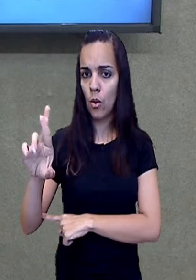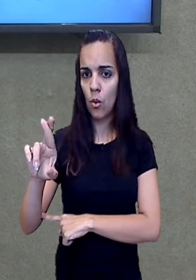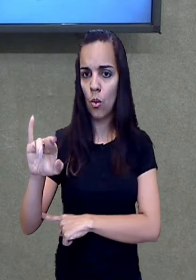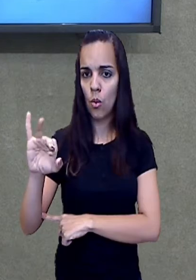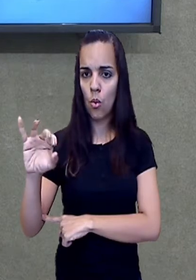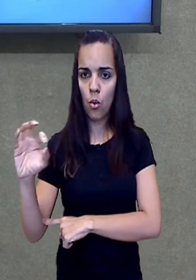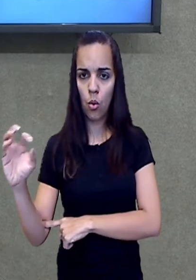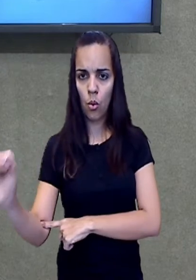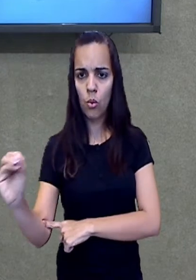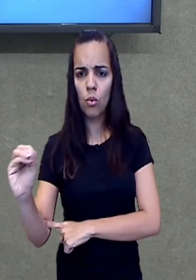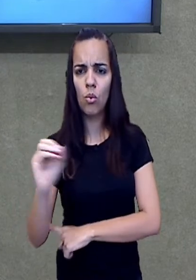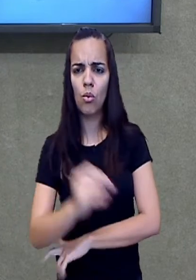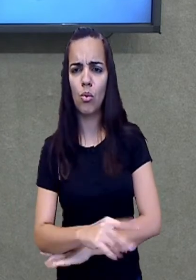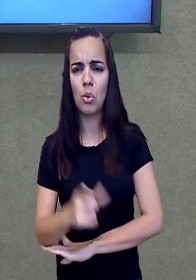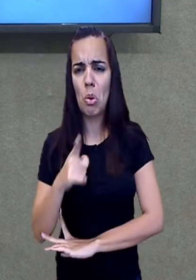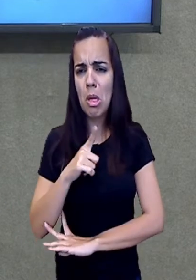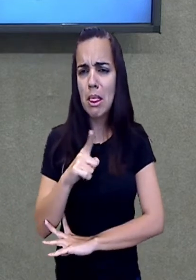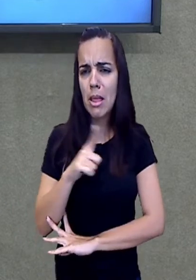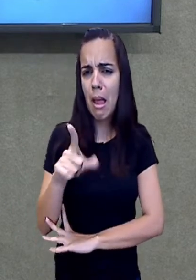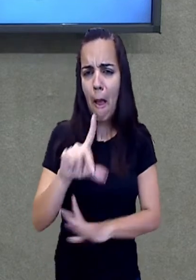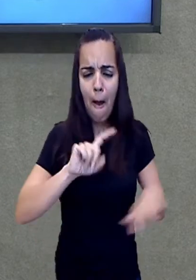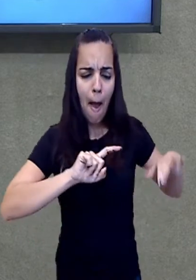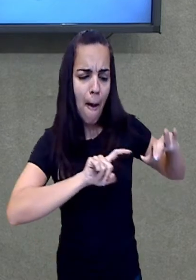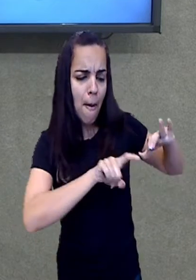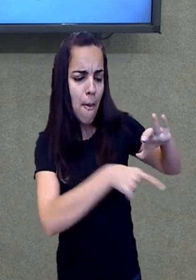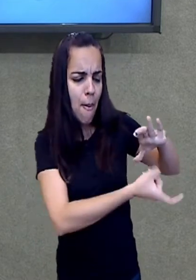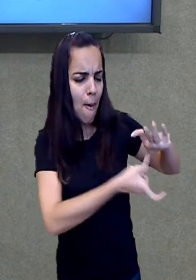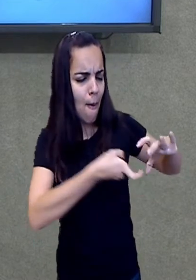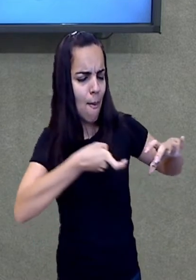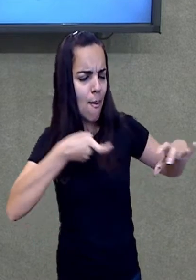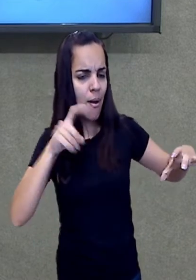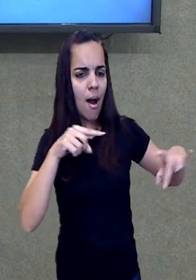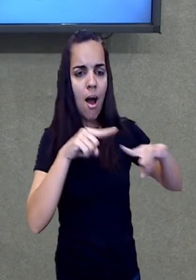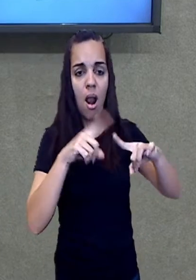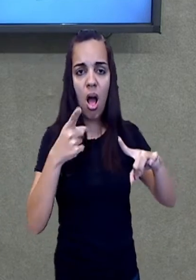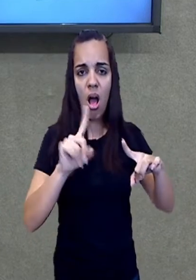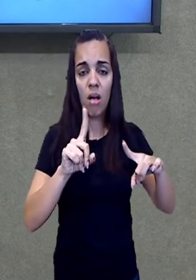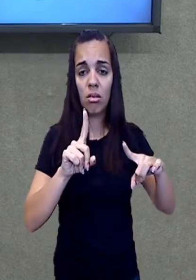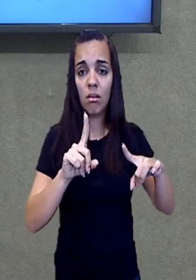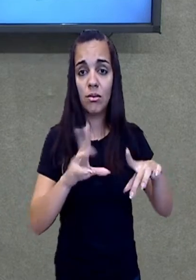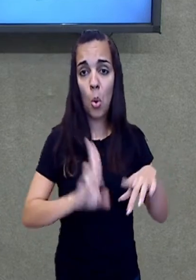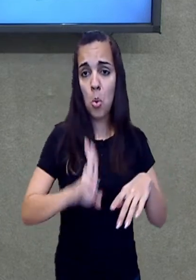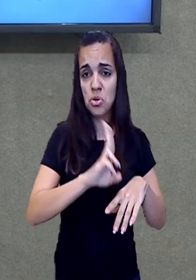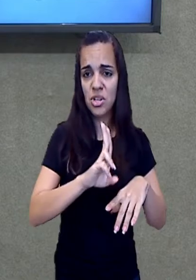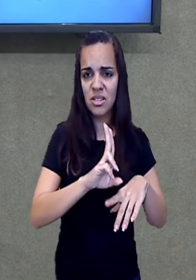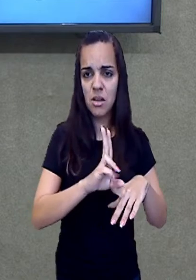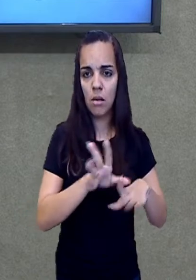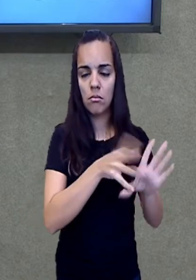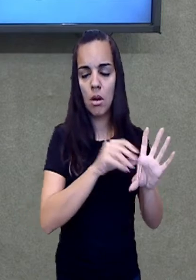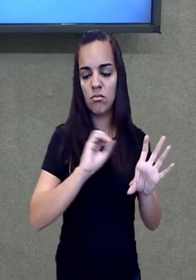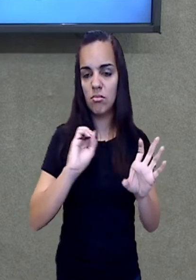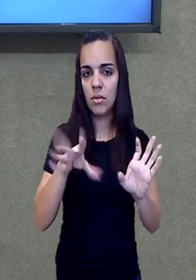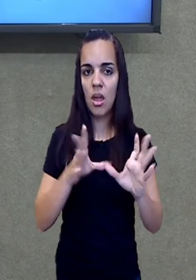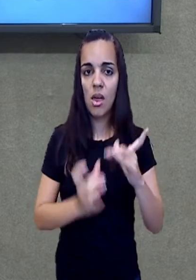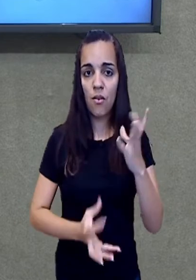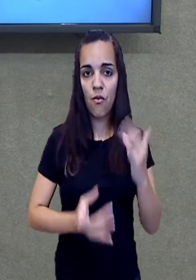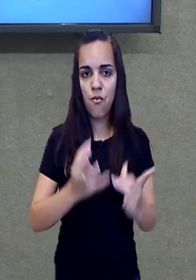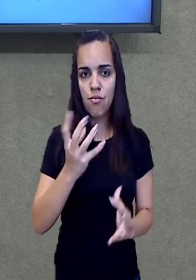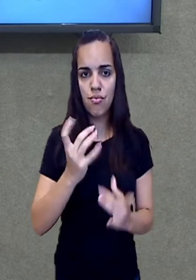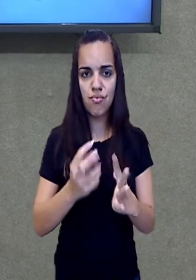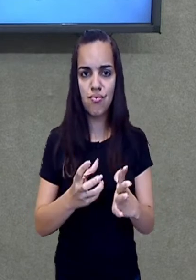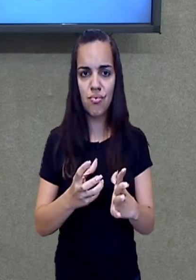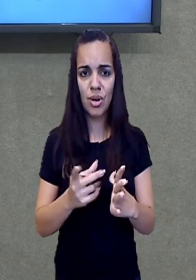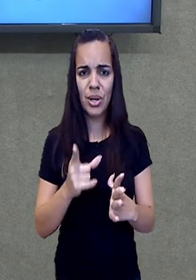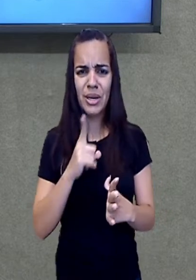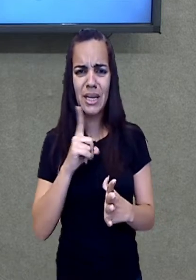não vou entrar em detalhes com vocês aqui sobre técnicas, né? Mas a gente sabe que existe, eles usam muito